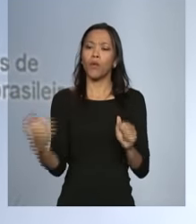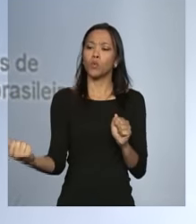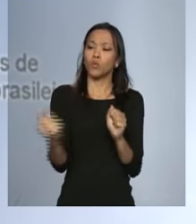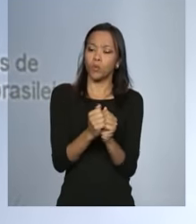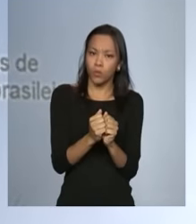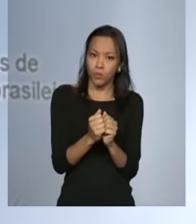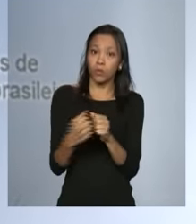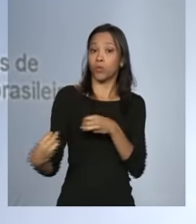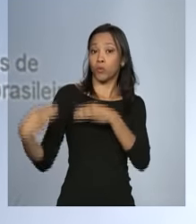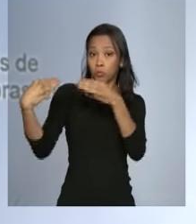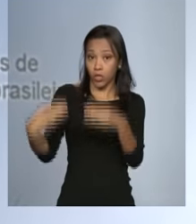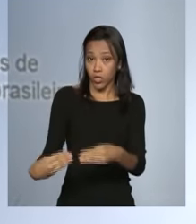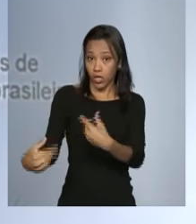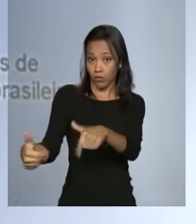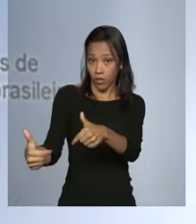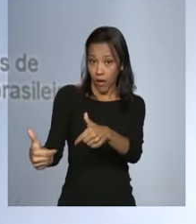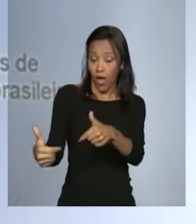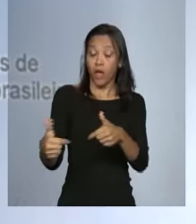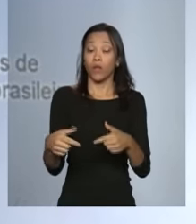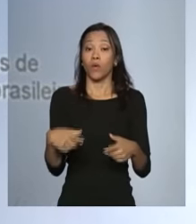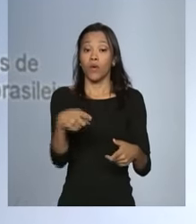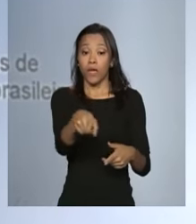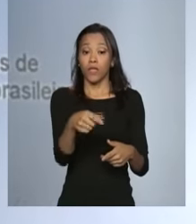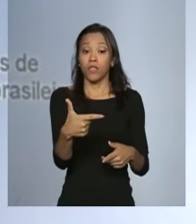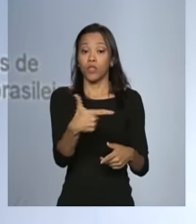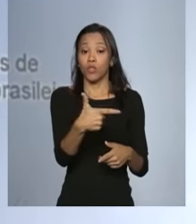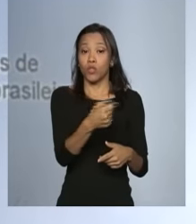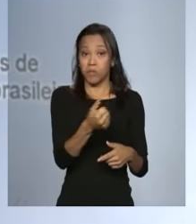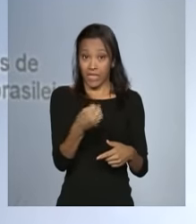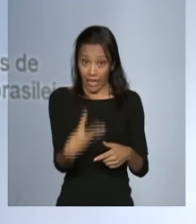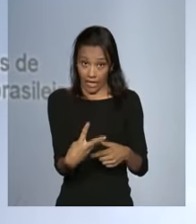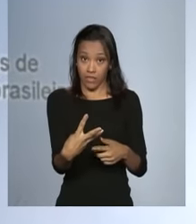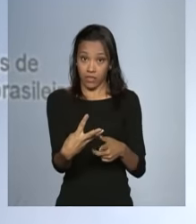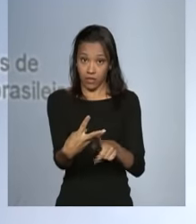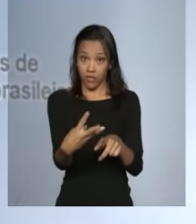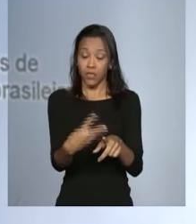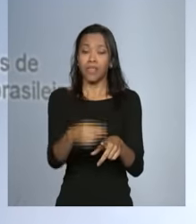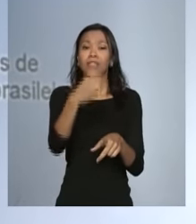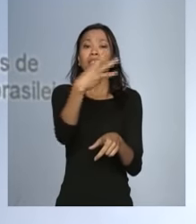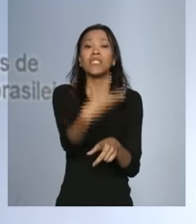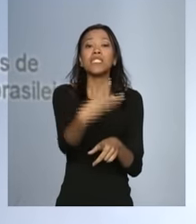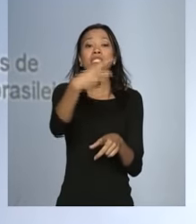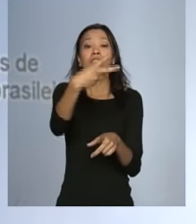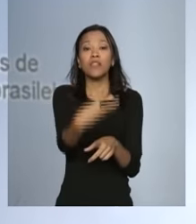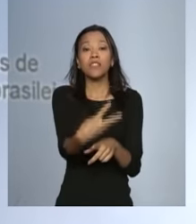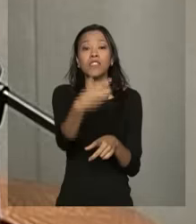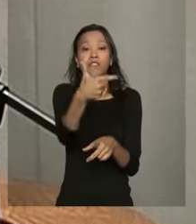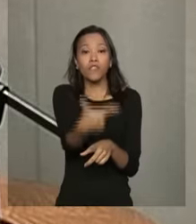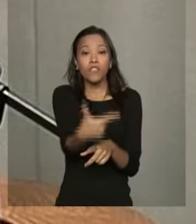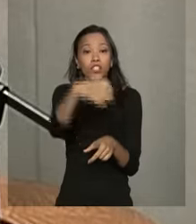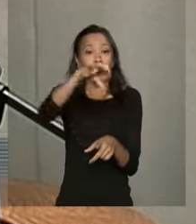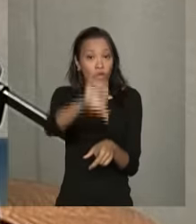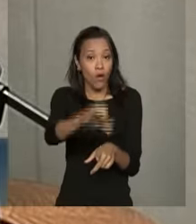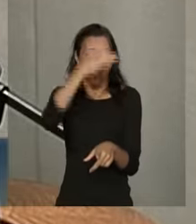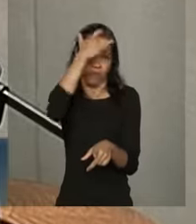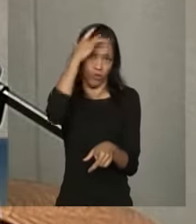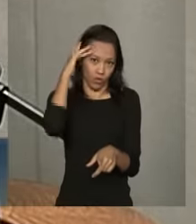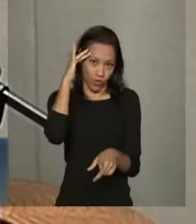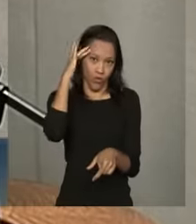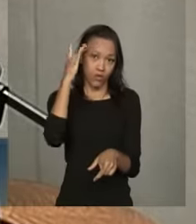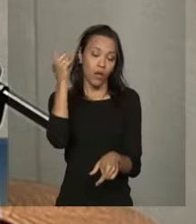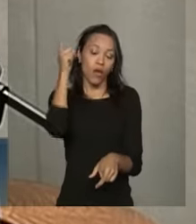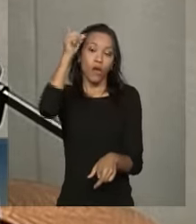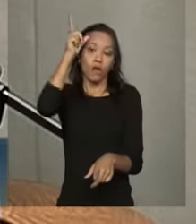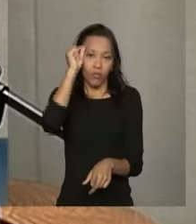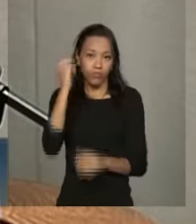e Emprego o registro de 2013 é de 329 pessoas resgatadas mas um destaque a atuação